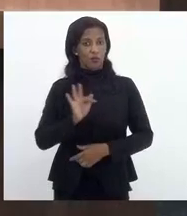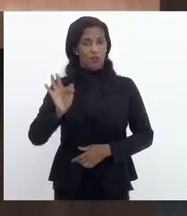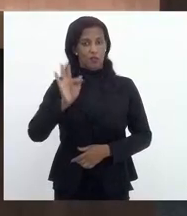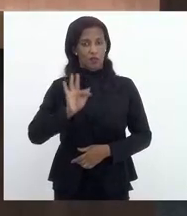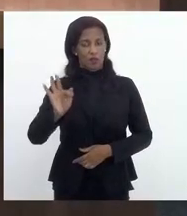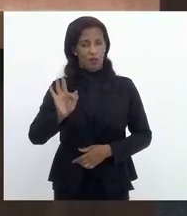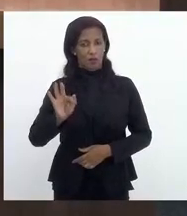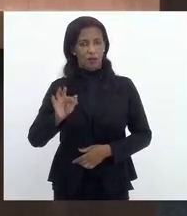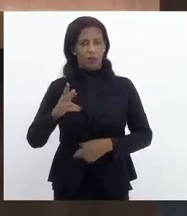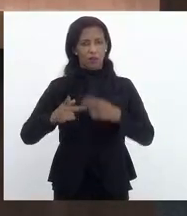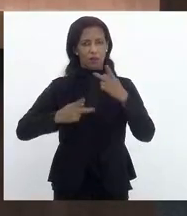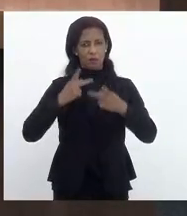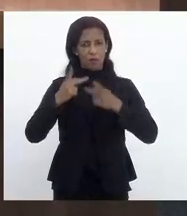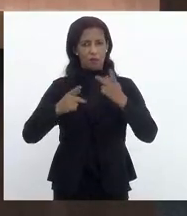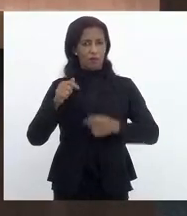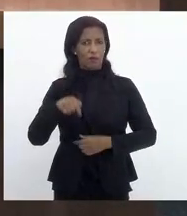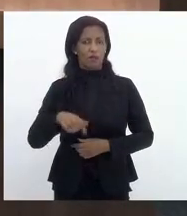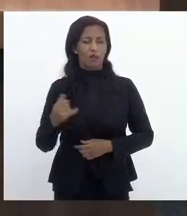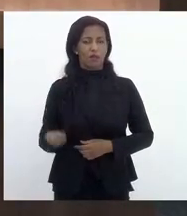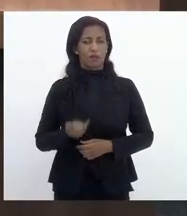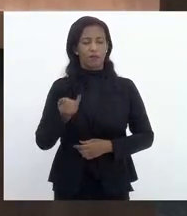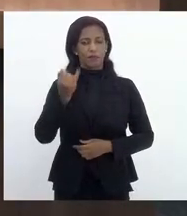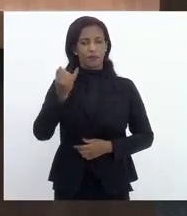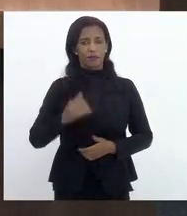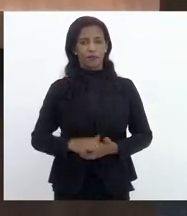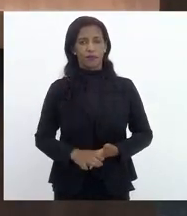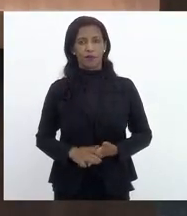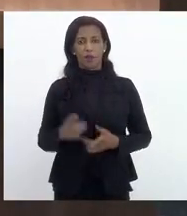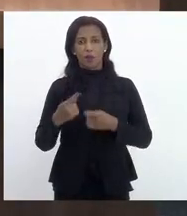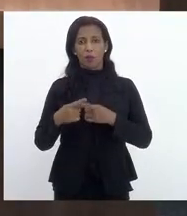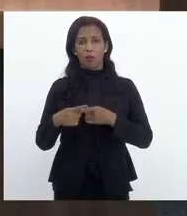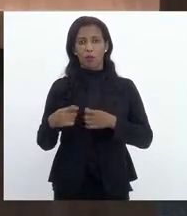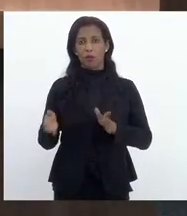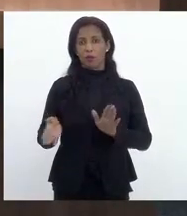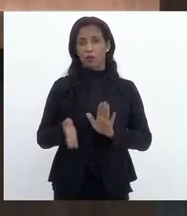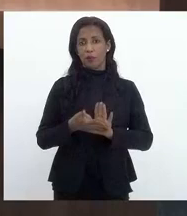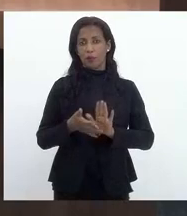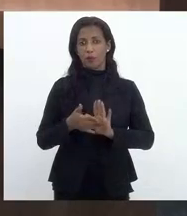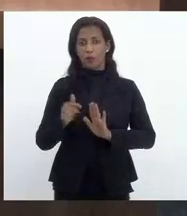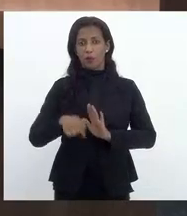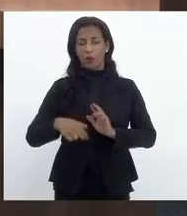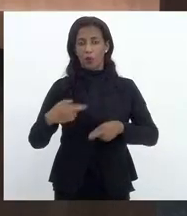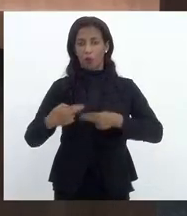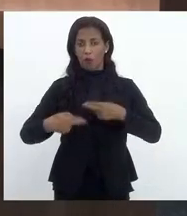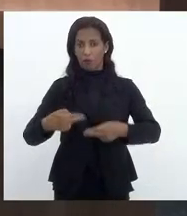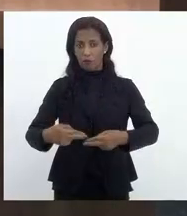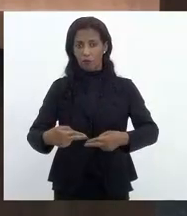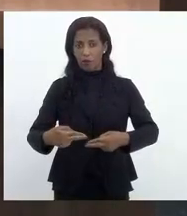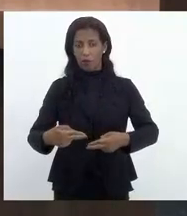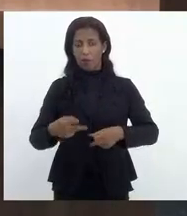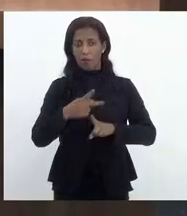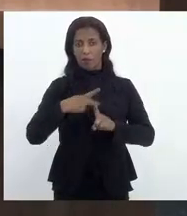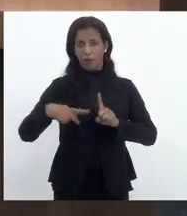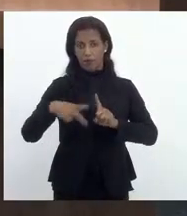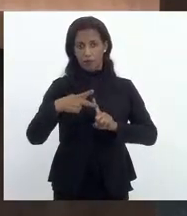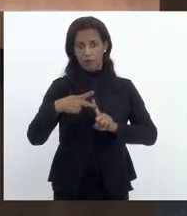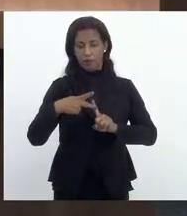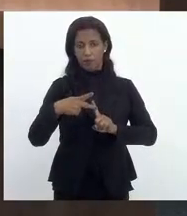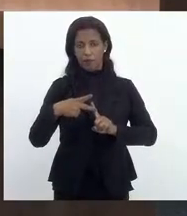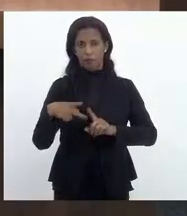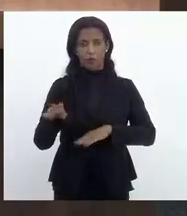e a minha fala que é é importante porque o que está sendo proposto aqui como reforma previdenciária